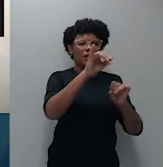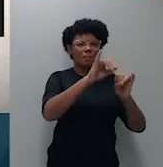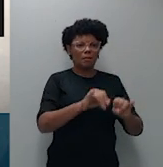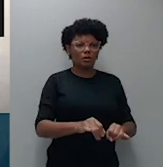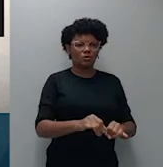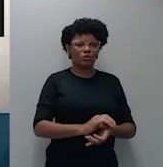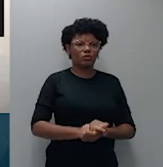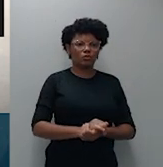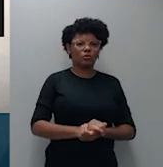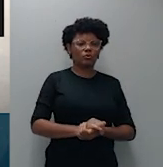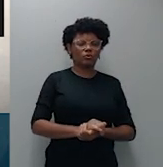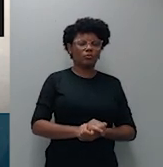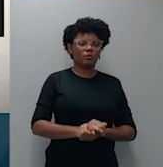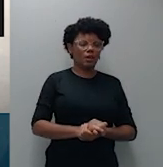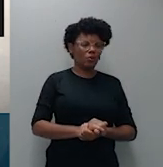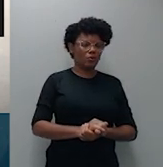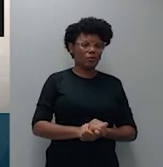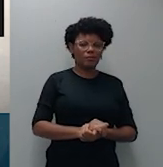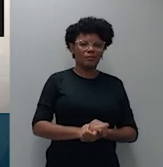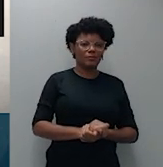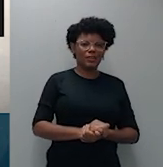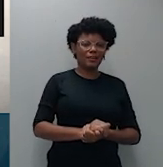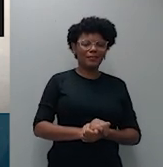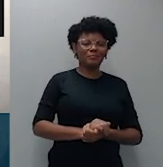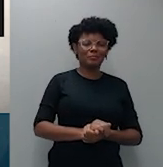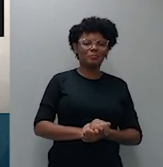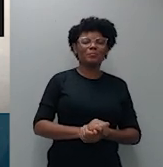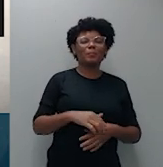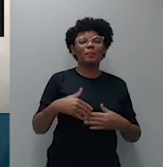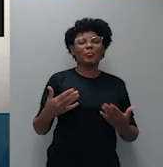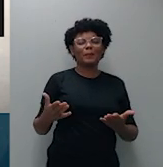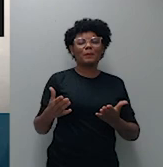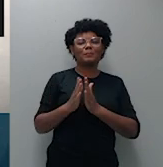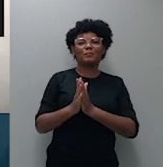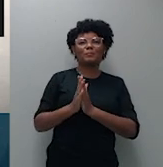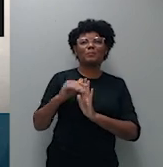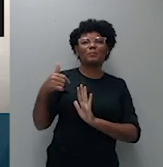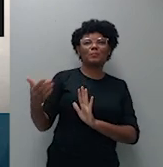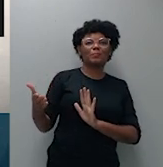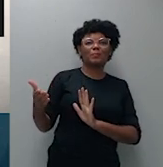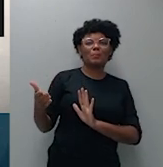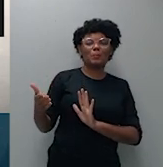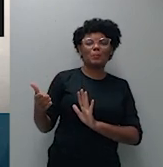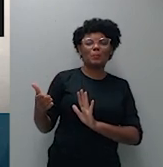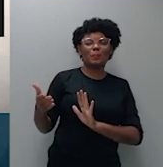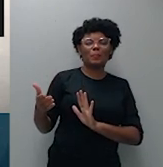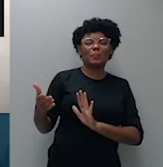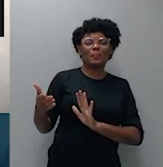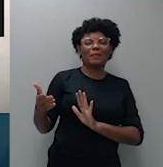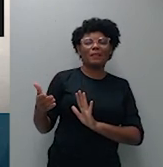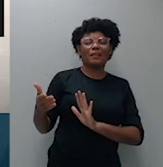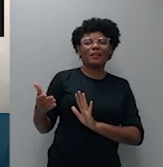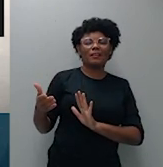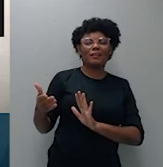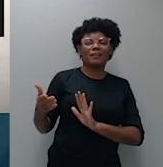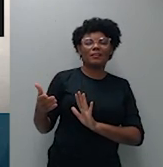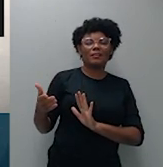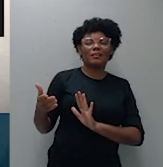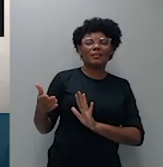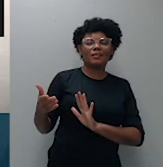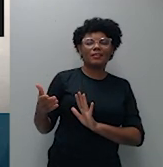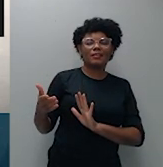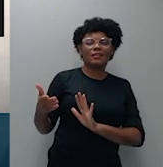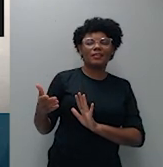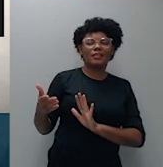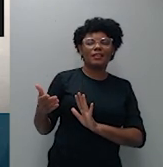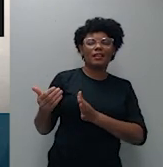utilidade do link disponibilizado pelo próprio para denúncia de material sensível em cima tem uma missão no